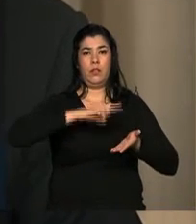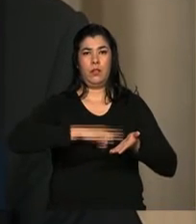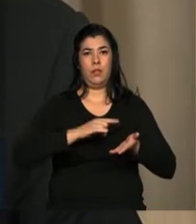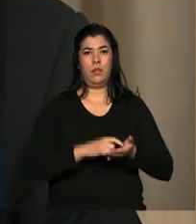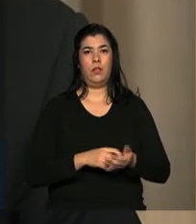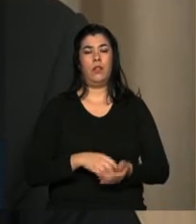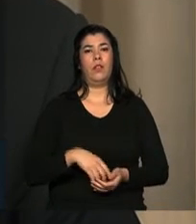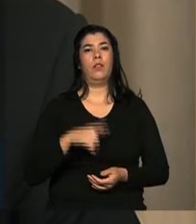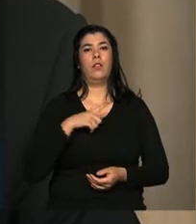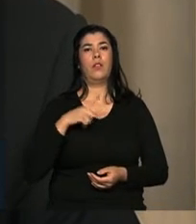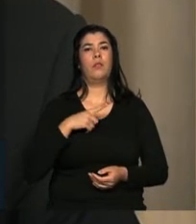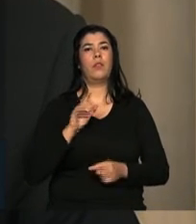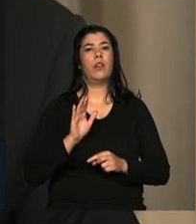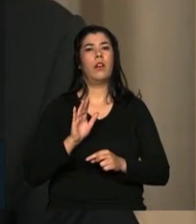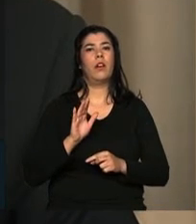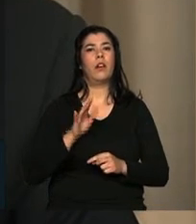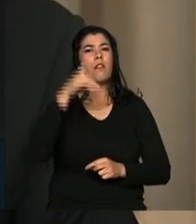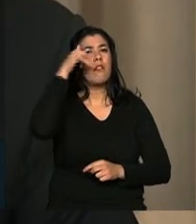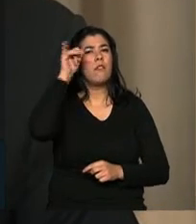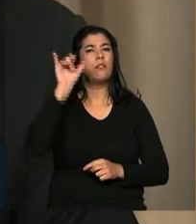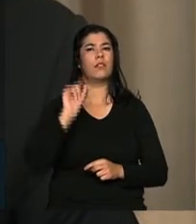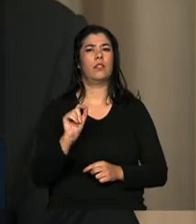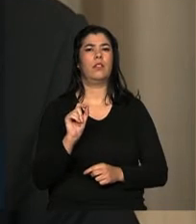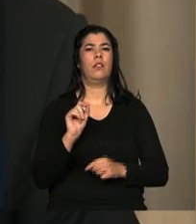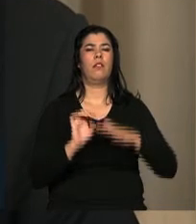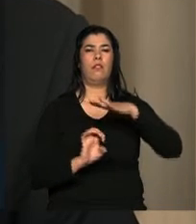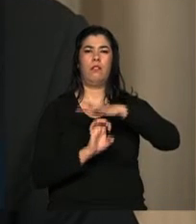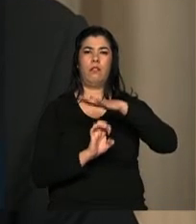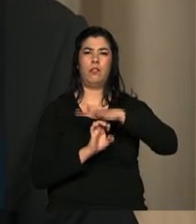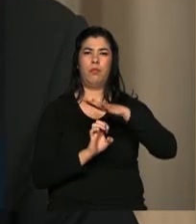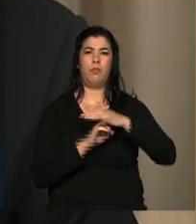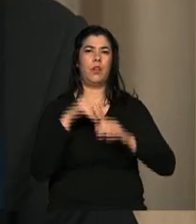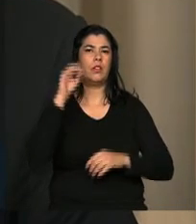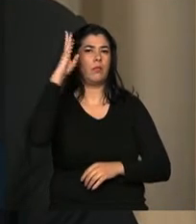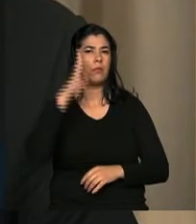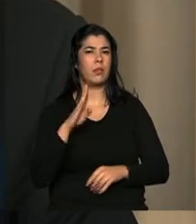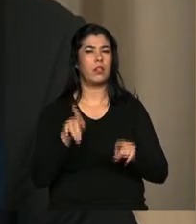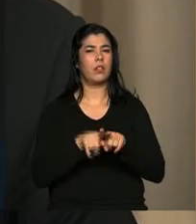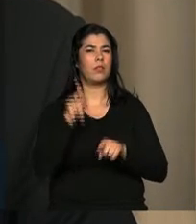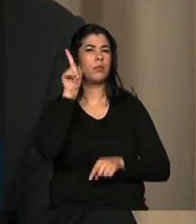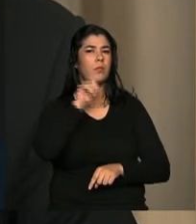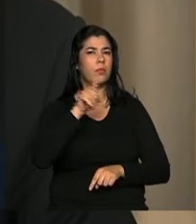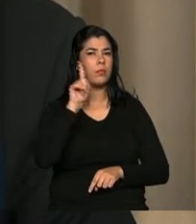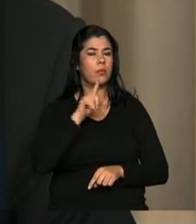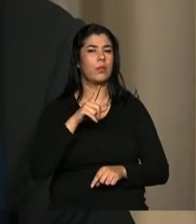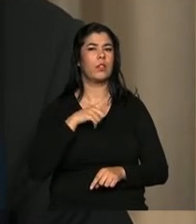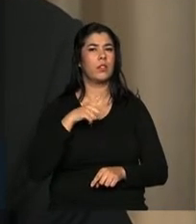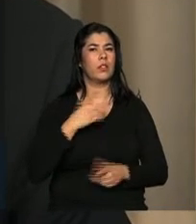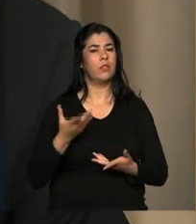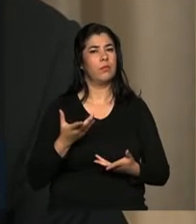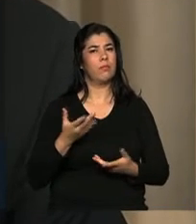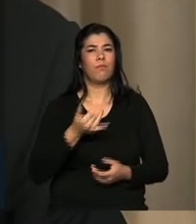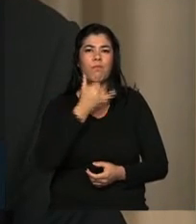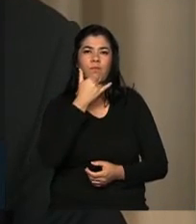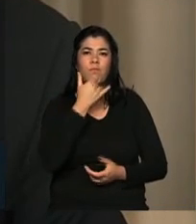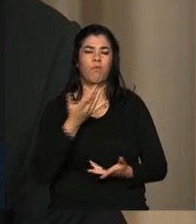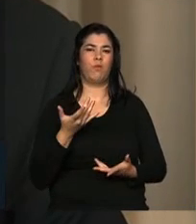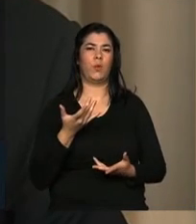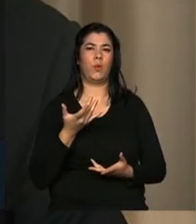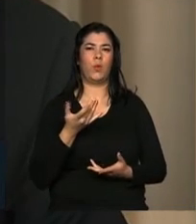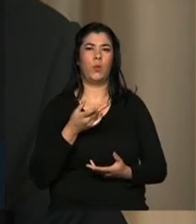as empresas americanas e do Brasil mais de 900 milhões de dólares nos próximos 6 anos. Senhora Presidente, desculpe-me